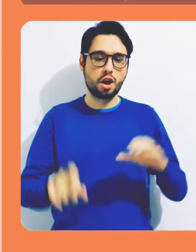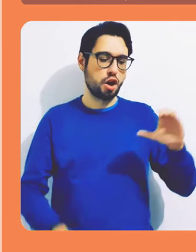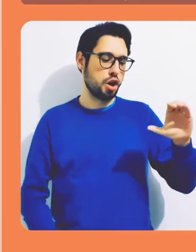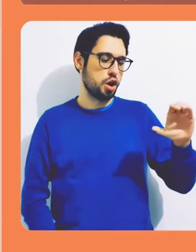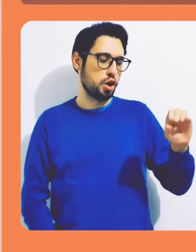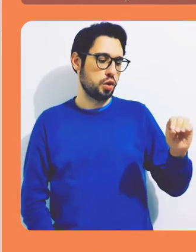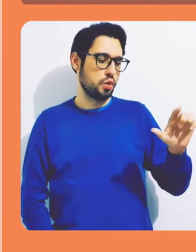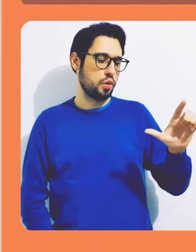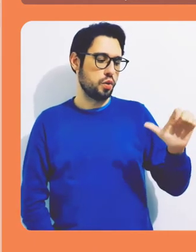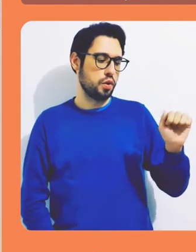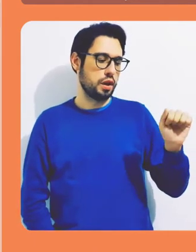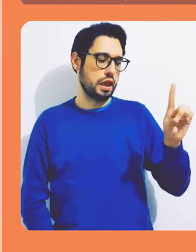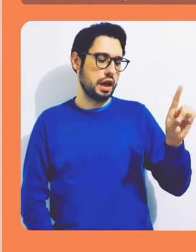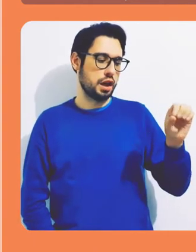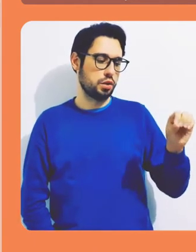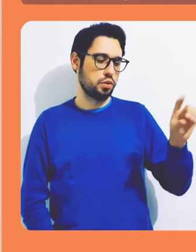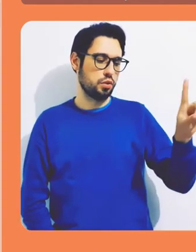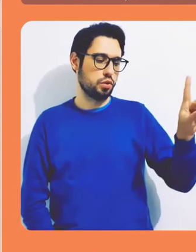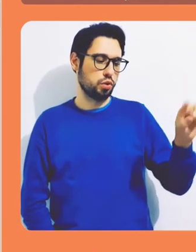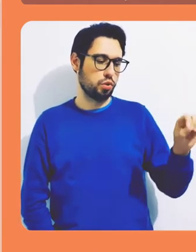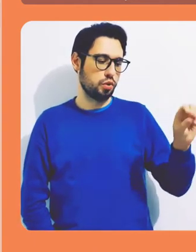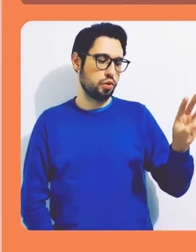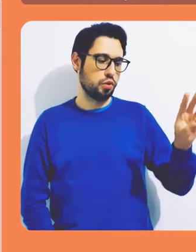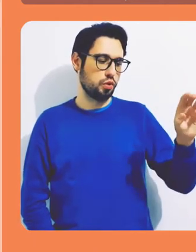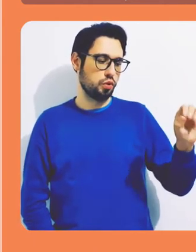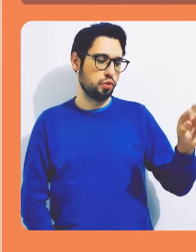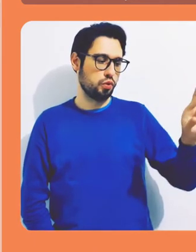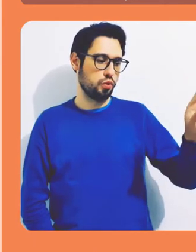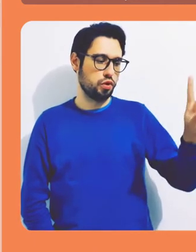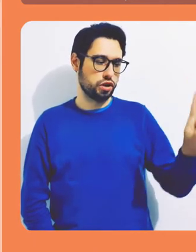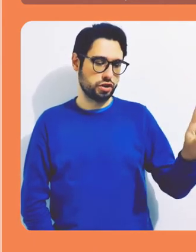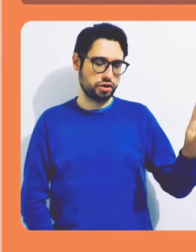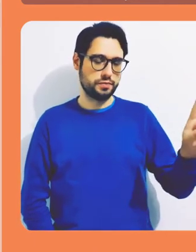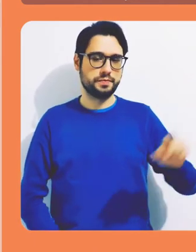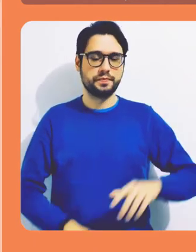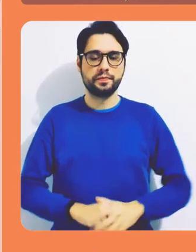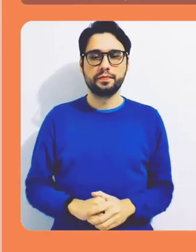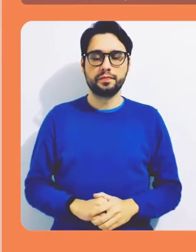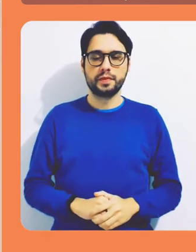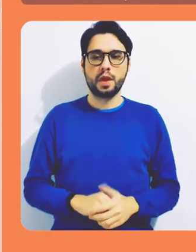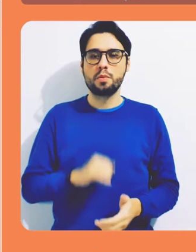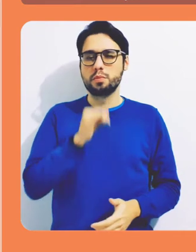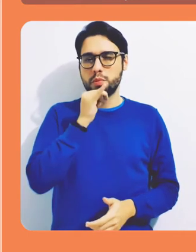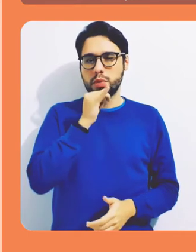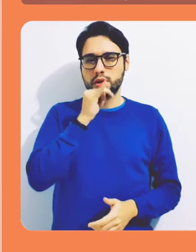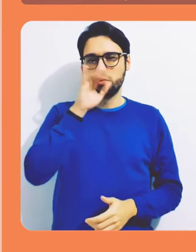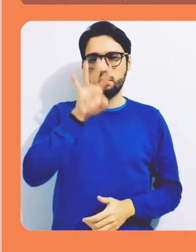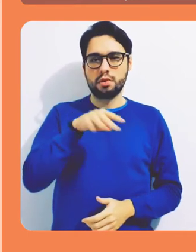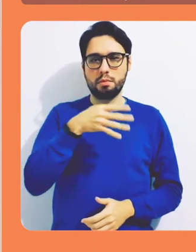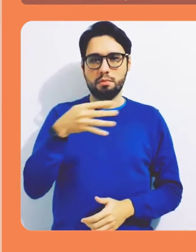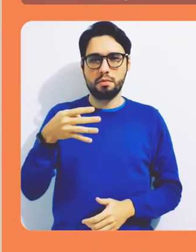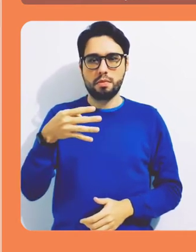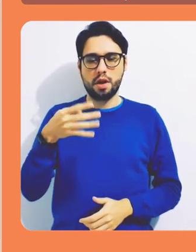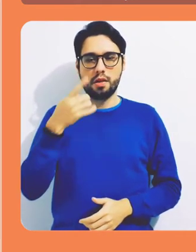Word. Tá? Eu vou pegar aqui, não está copiado do Word, mas eu vou pegar uma tabela. Vou pegar essa tabela aqui